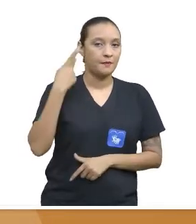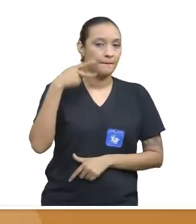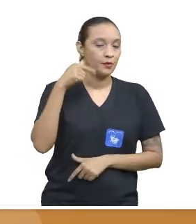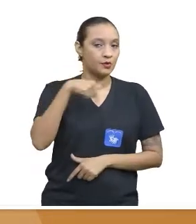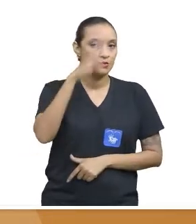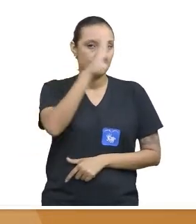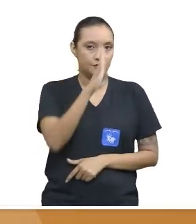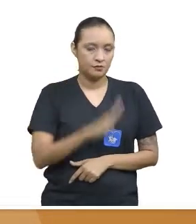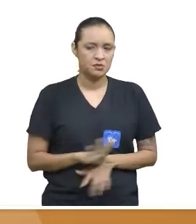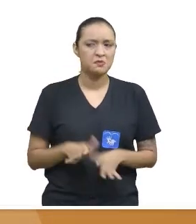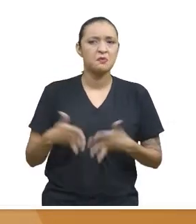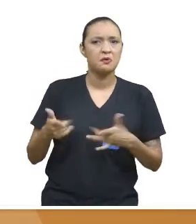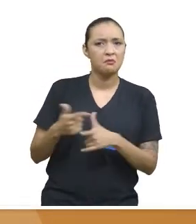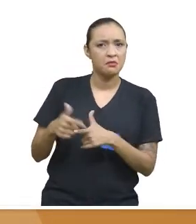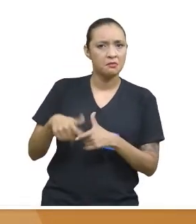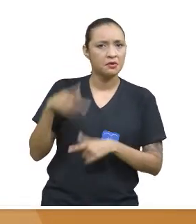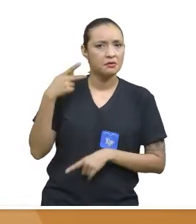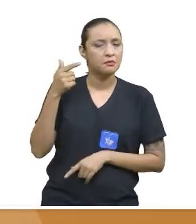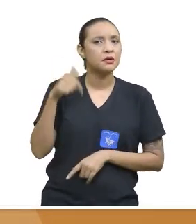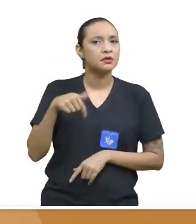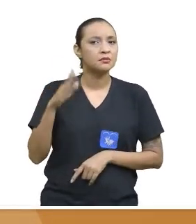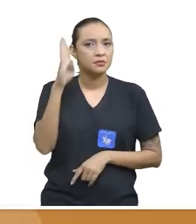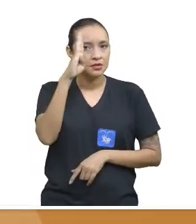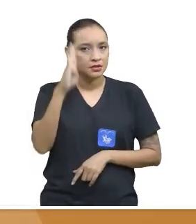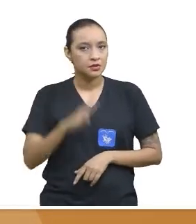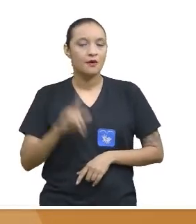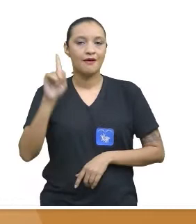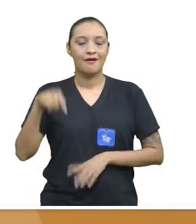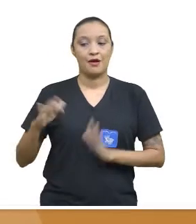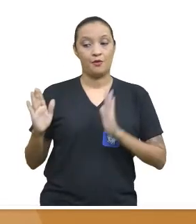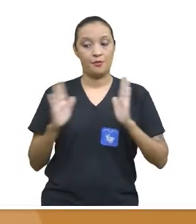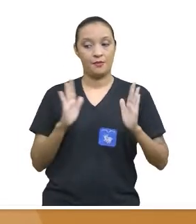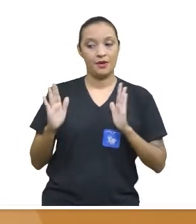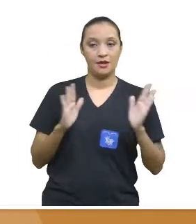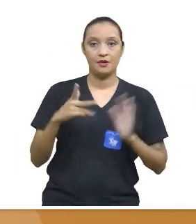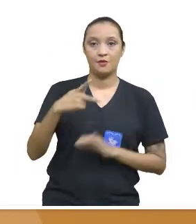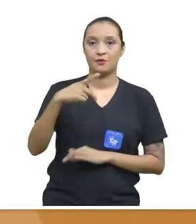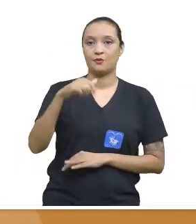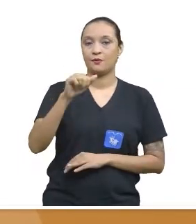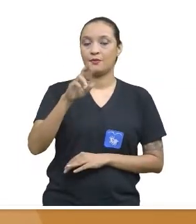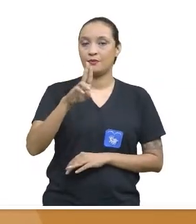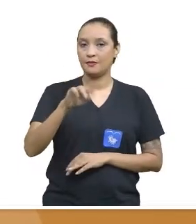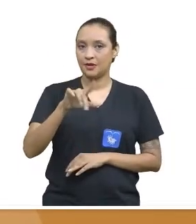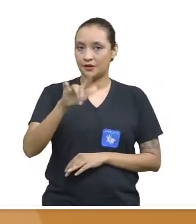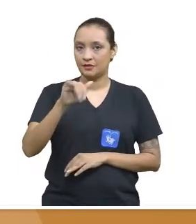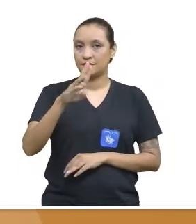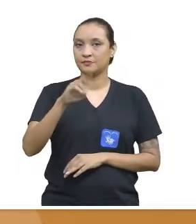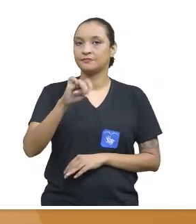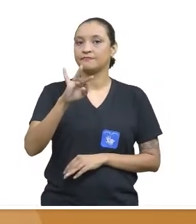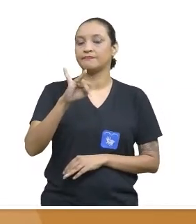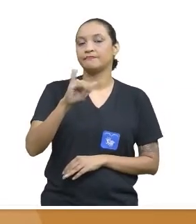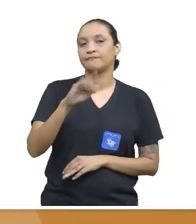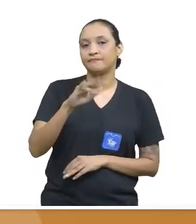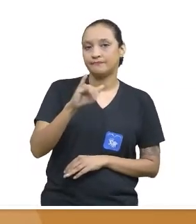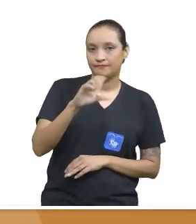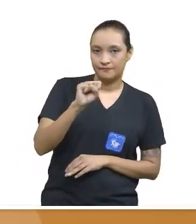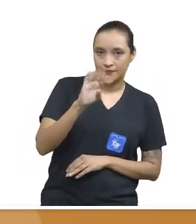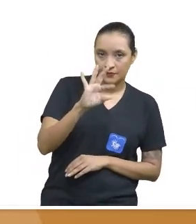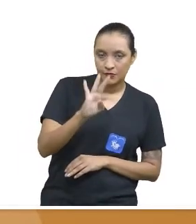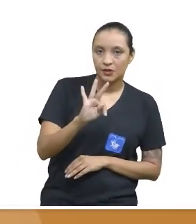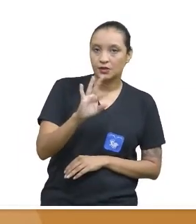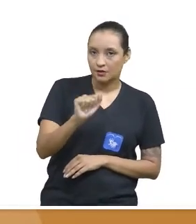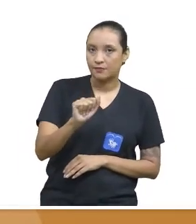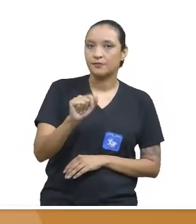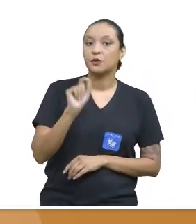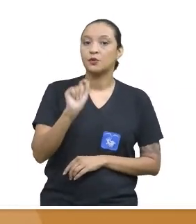turbulência política? Era justamente aquele momento parlamentarista que a campanha da legalidade,